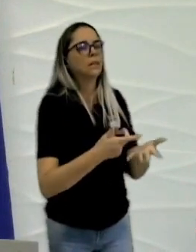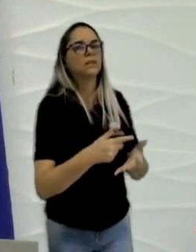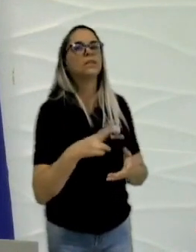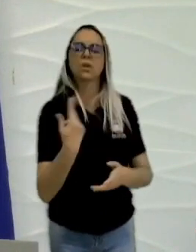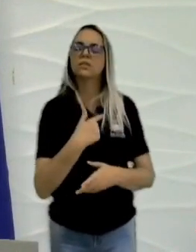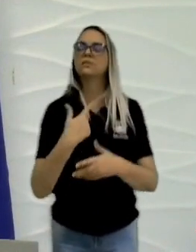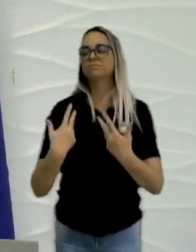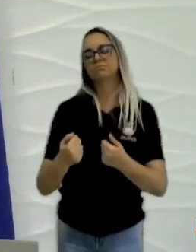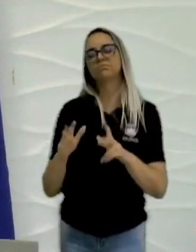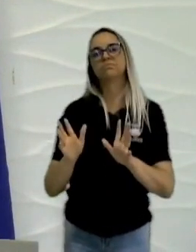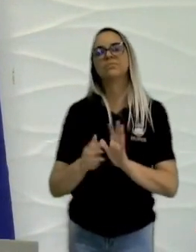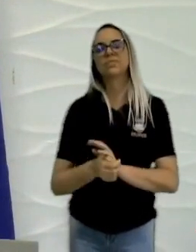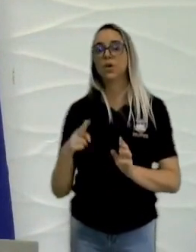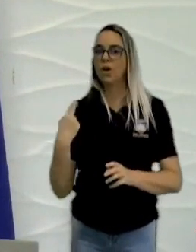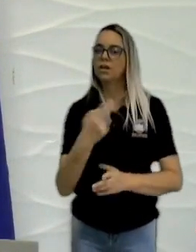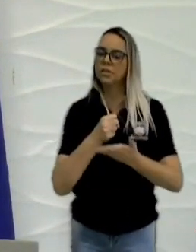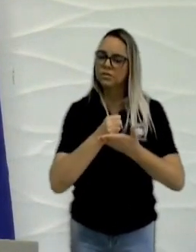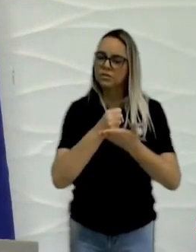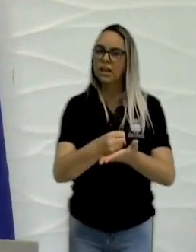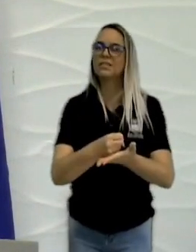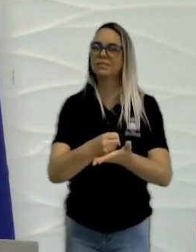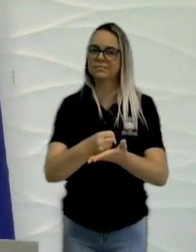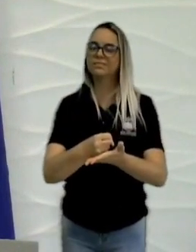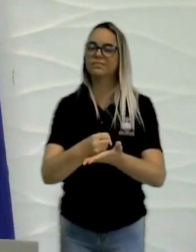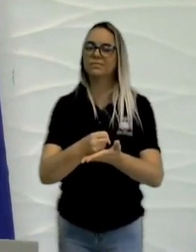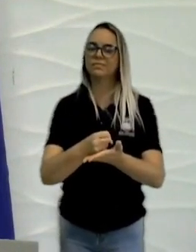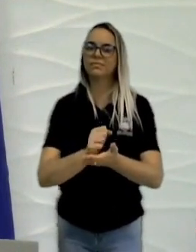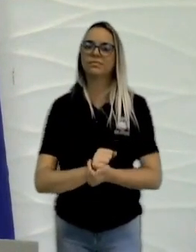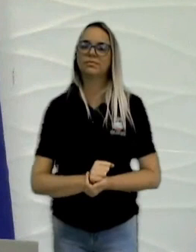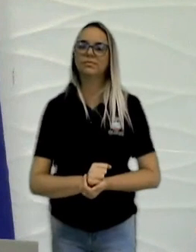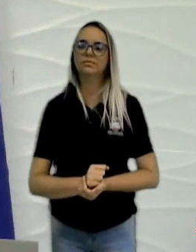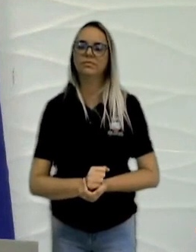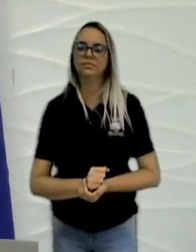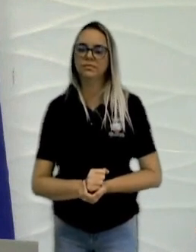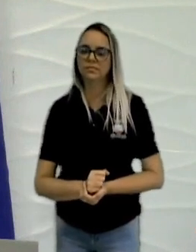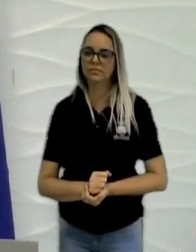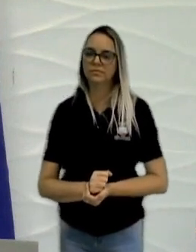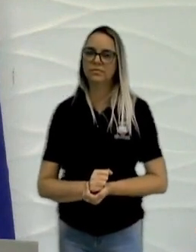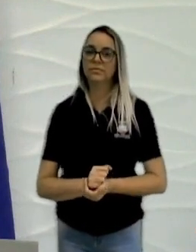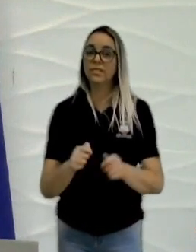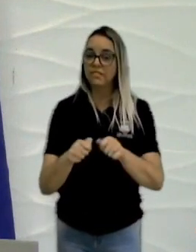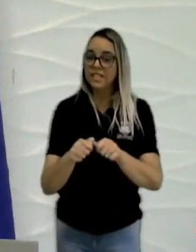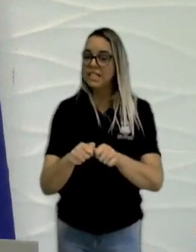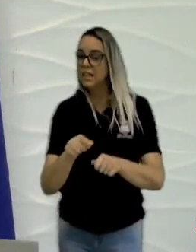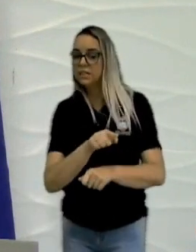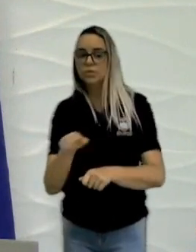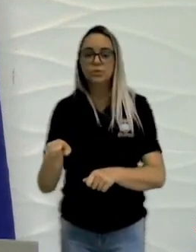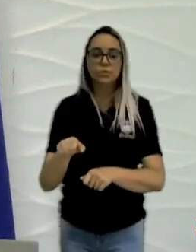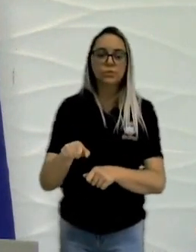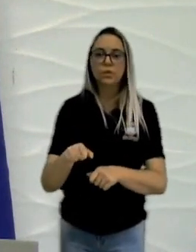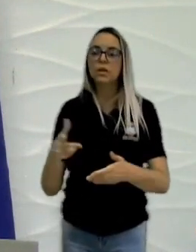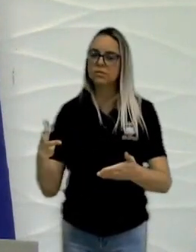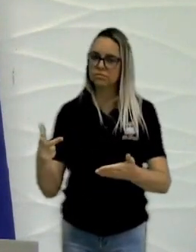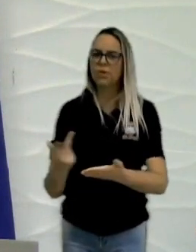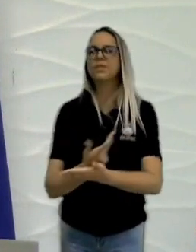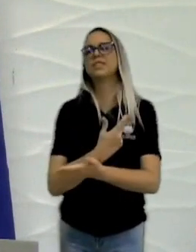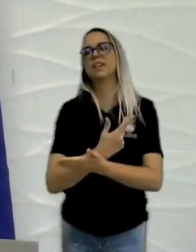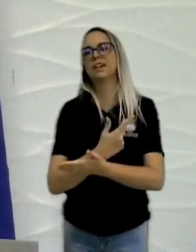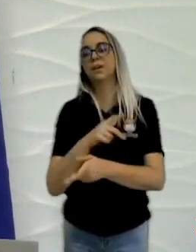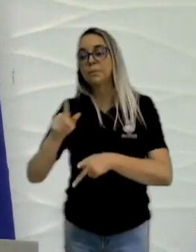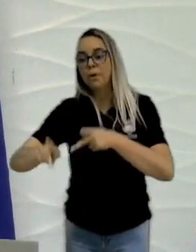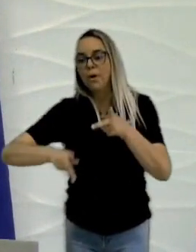fazendo o que estiver ao nosso alcance para que a gente possa, de fato, fazer aquela obra acontecer e a comunidade